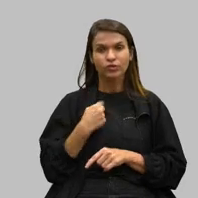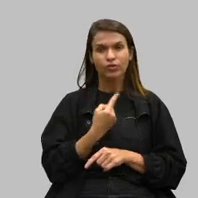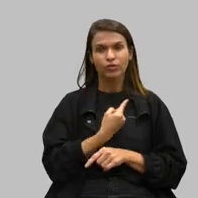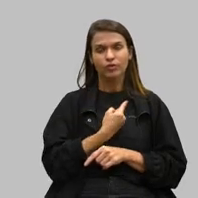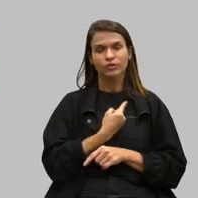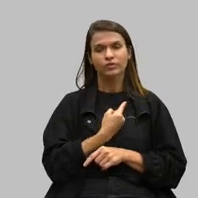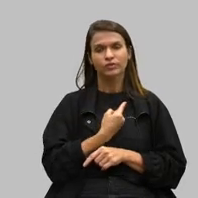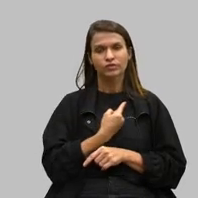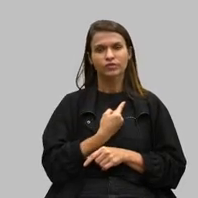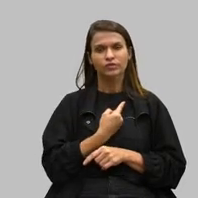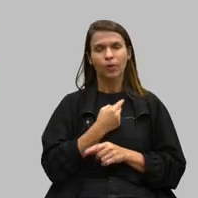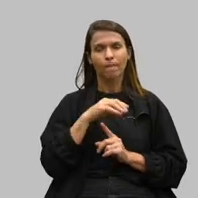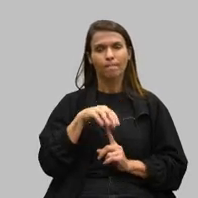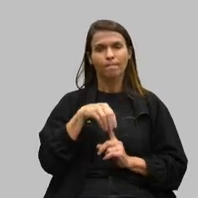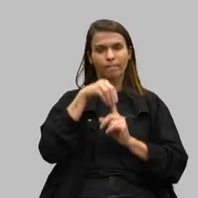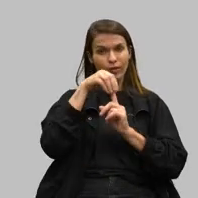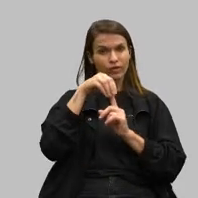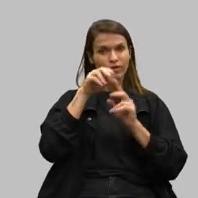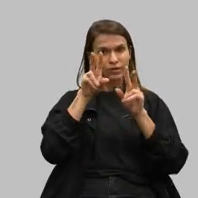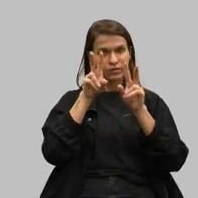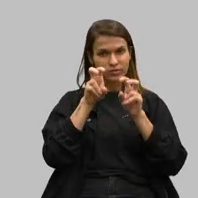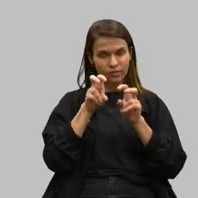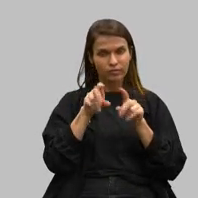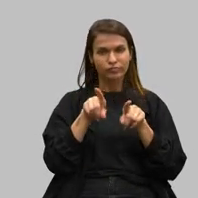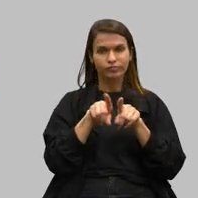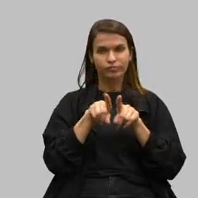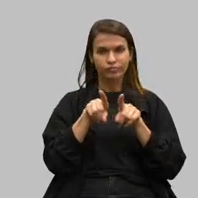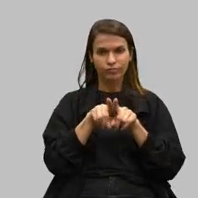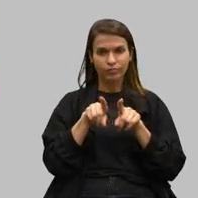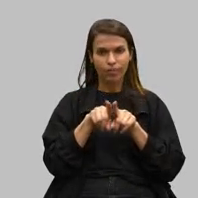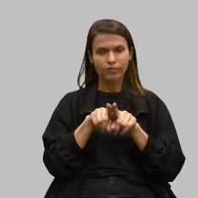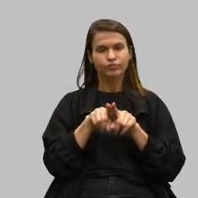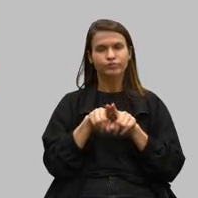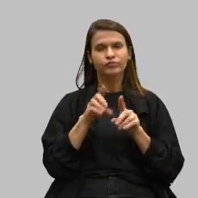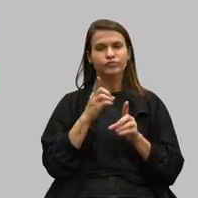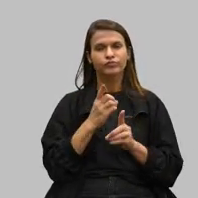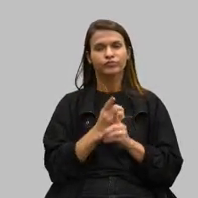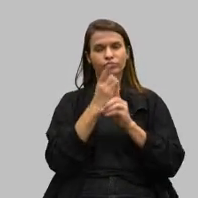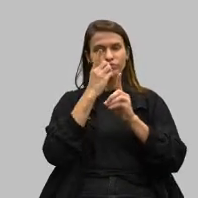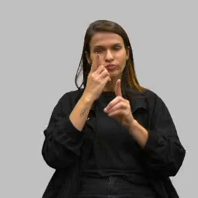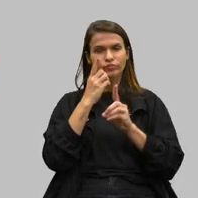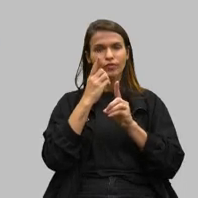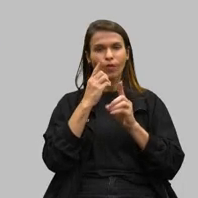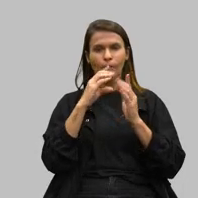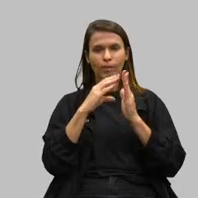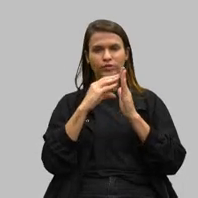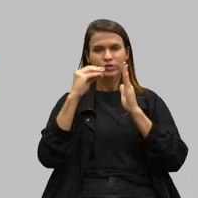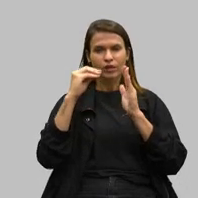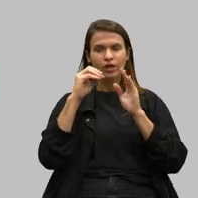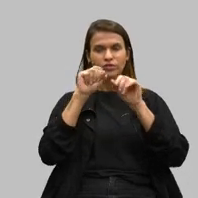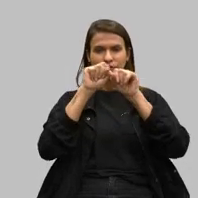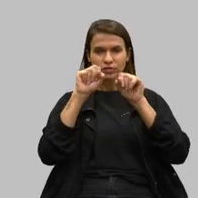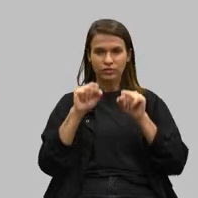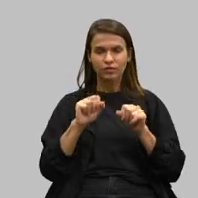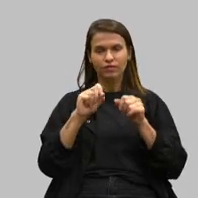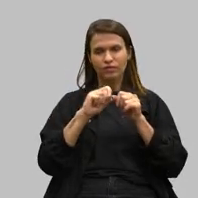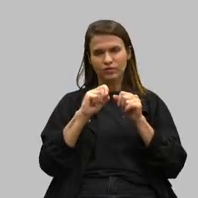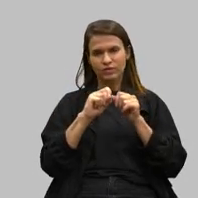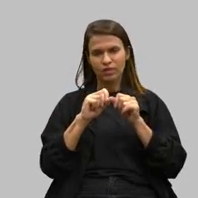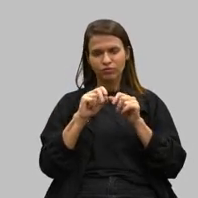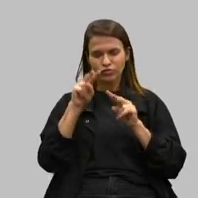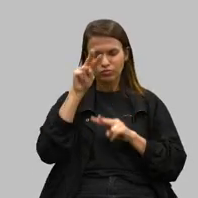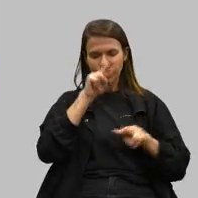prioritários nesse tema. Sobre o SUSFACO, encontramos a modelagem de um sistema. Fizemos uma análise